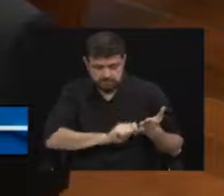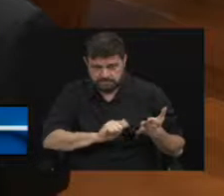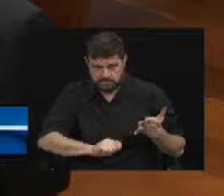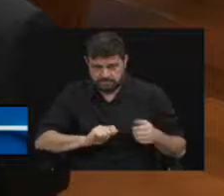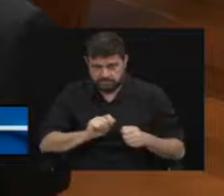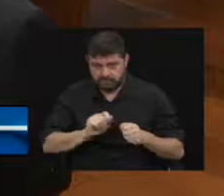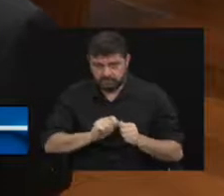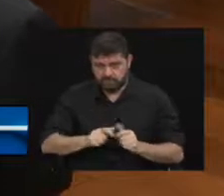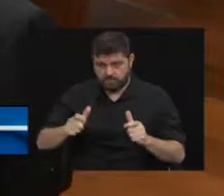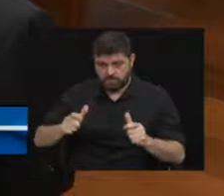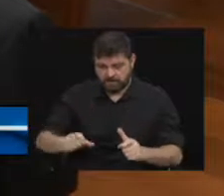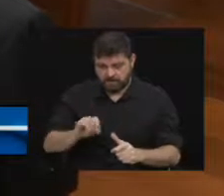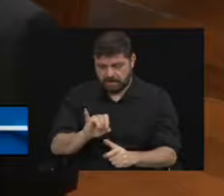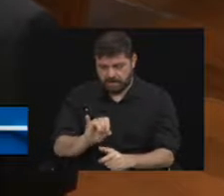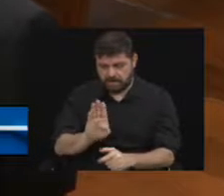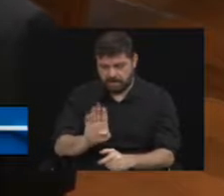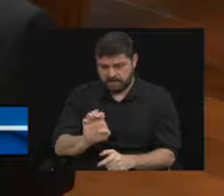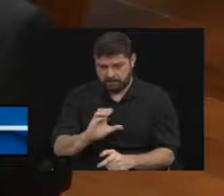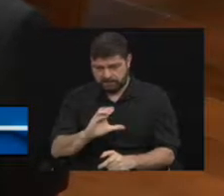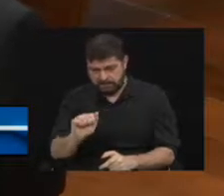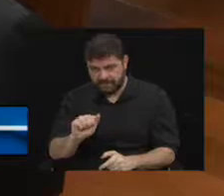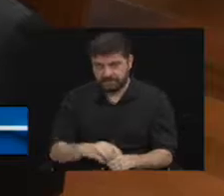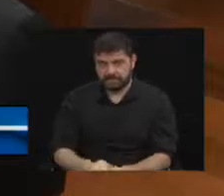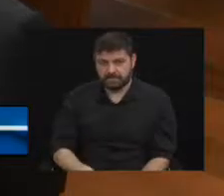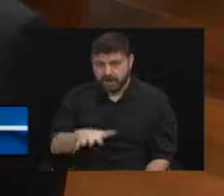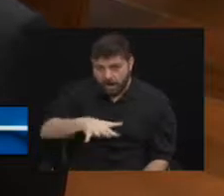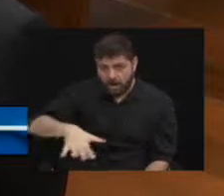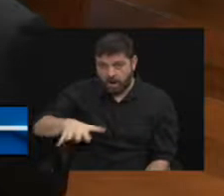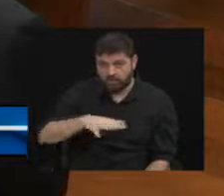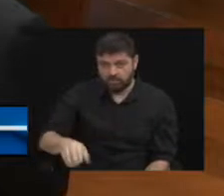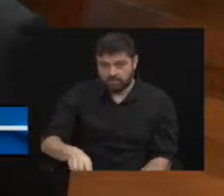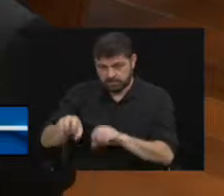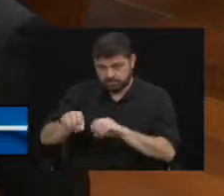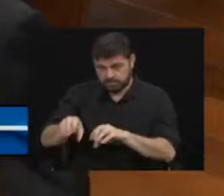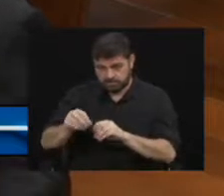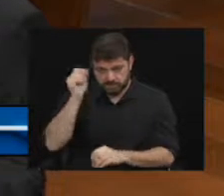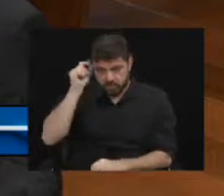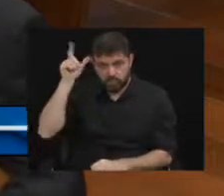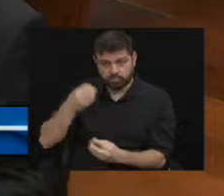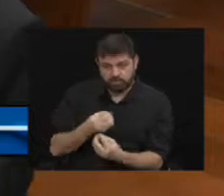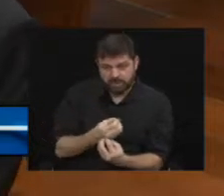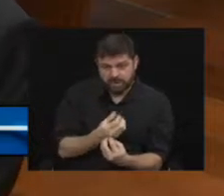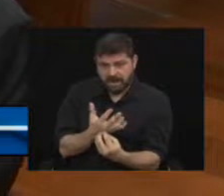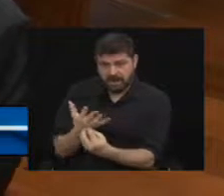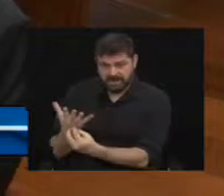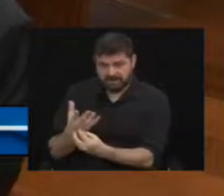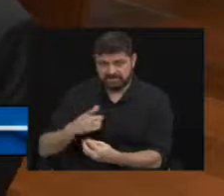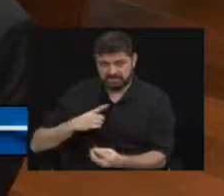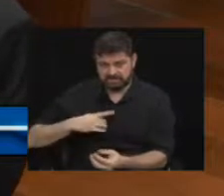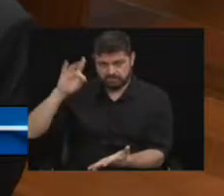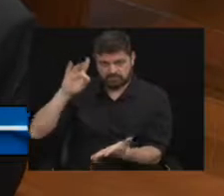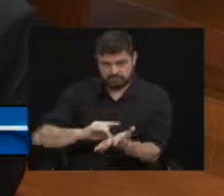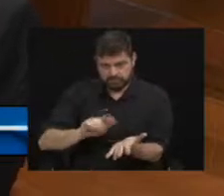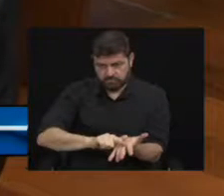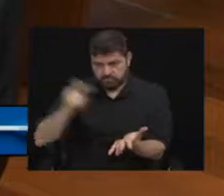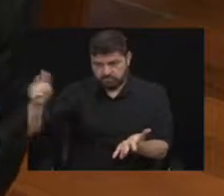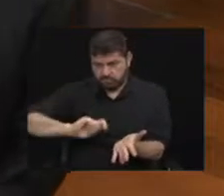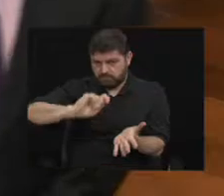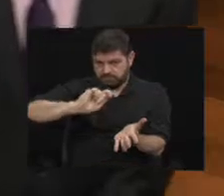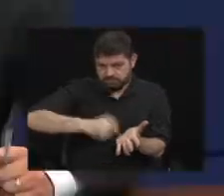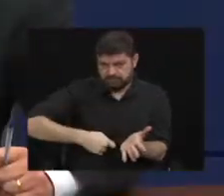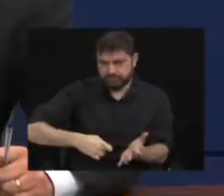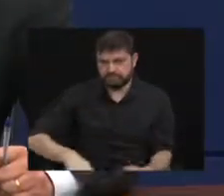casado, hoje foi assessor daqui da presidência, chefe de gabinete da presidência. Desejar felicitações